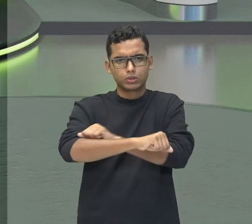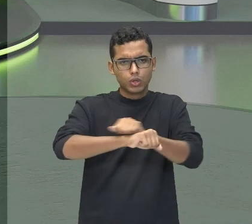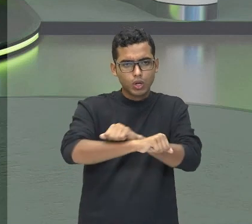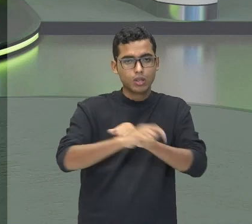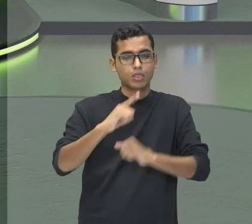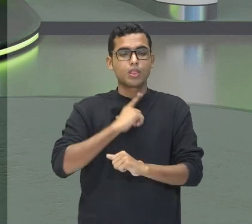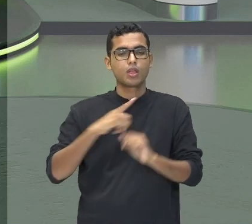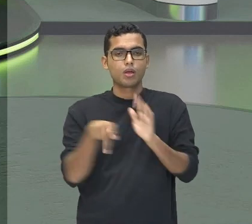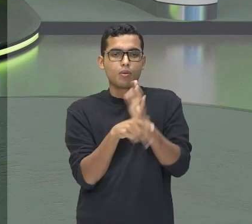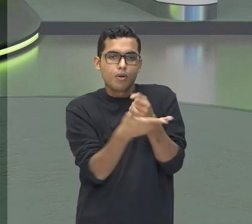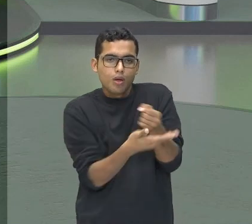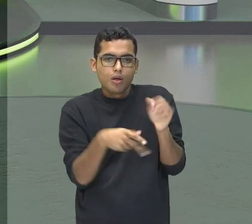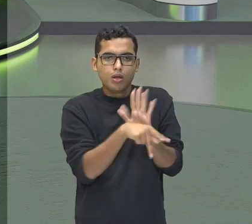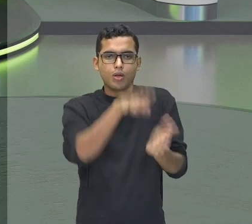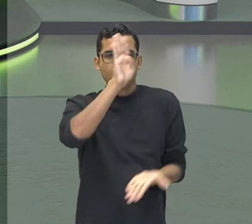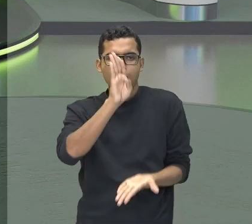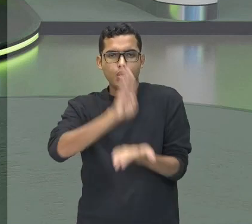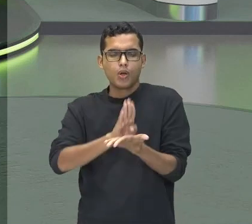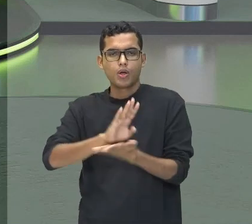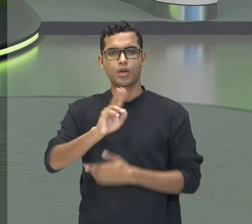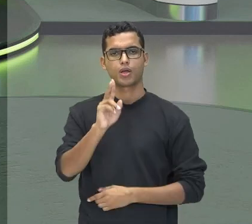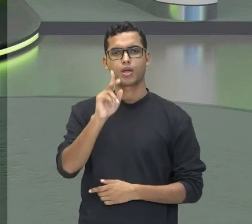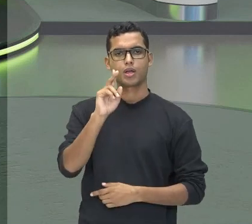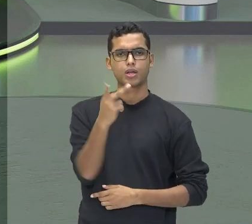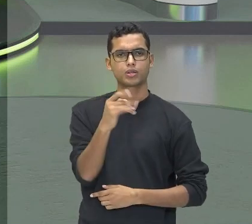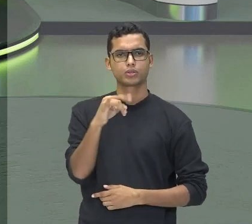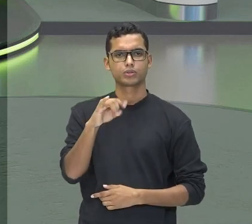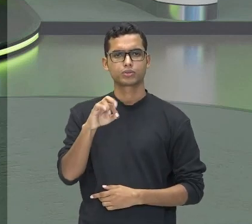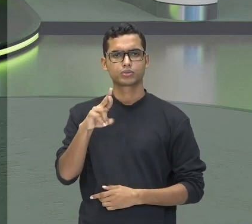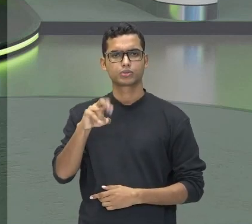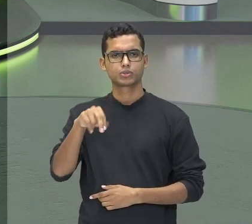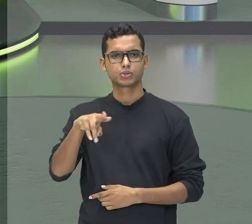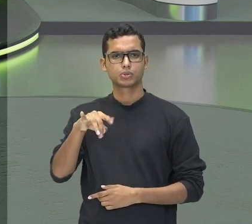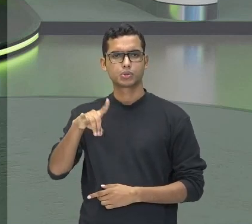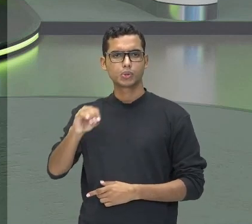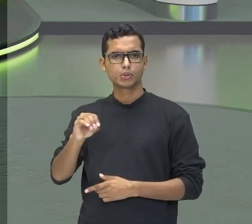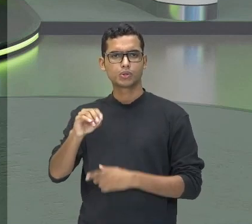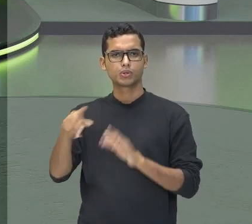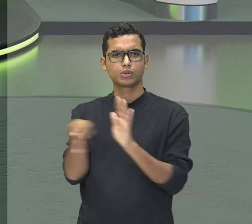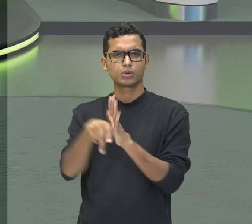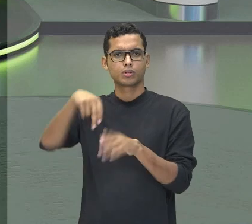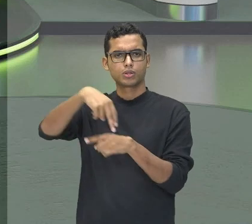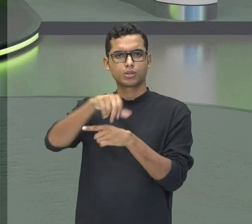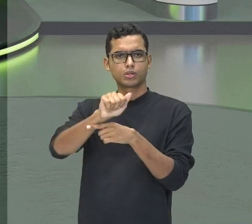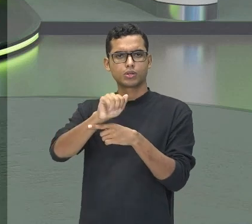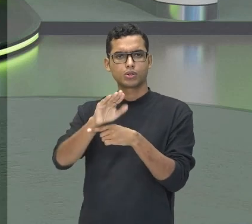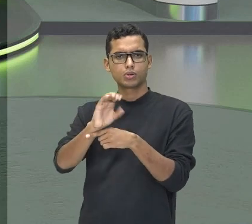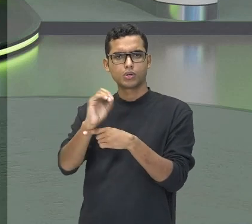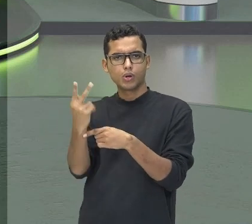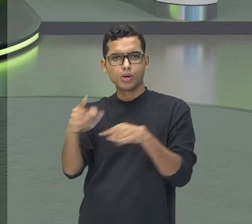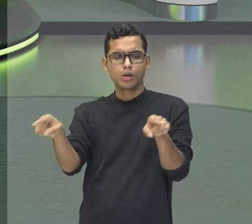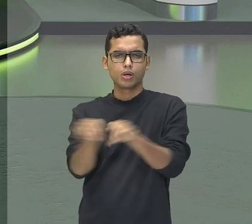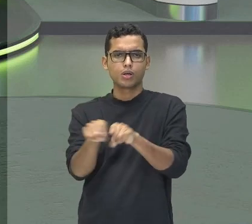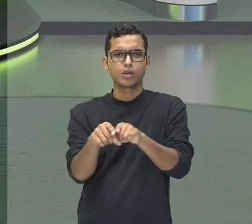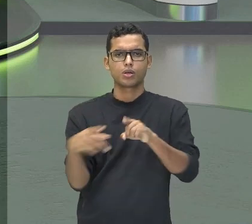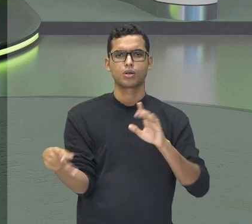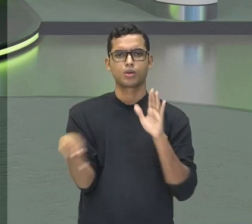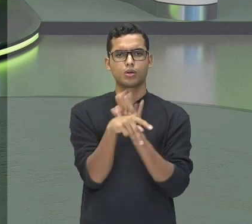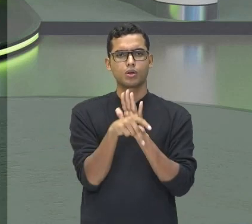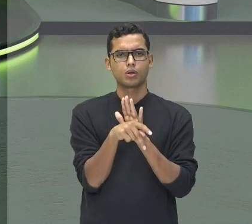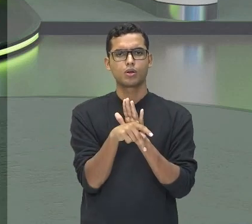de sódio. Tenho também o hidróxido de cálcio, que é conhecido como